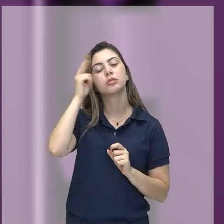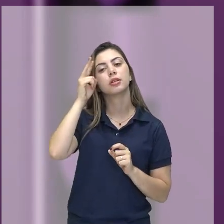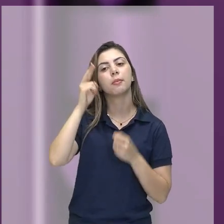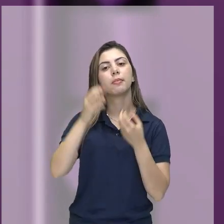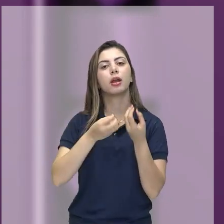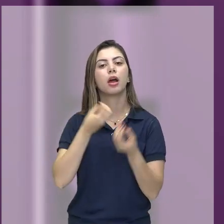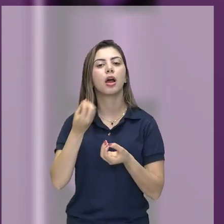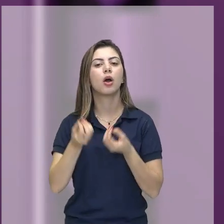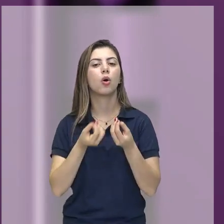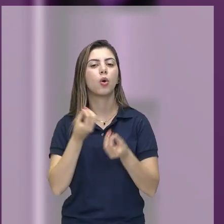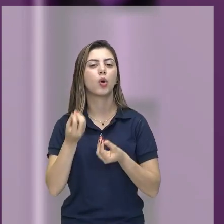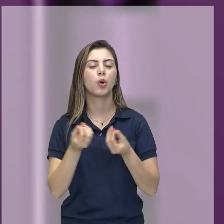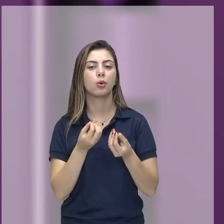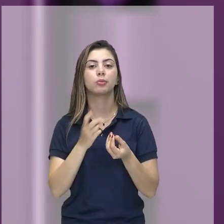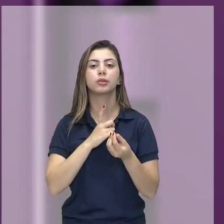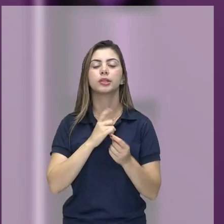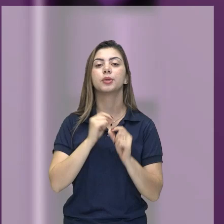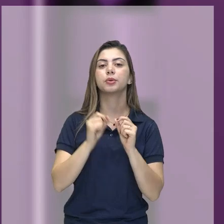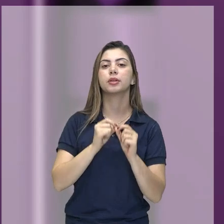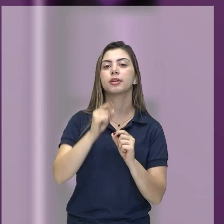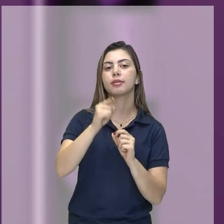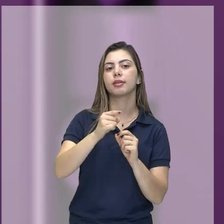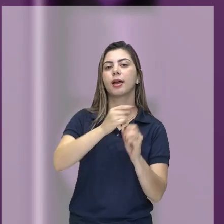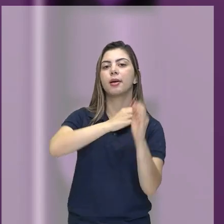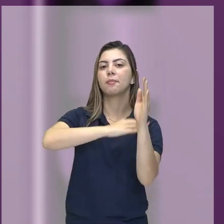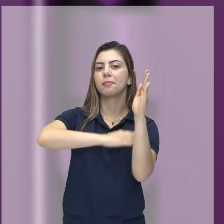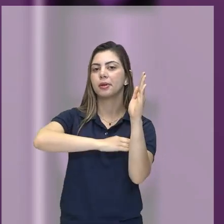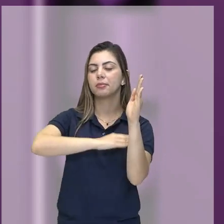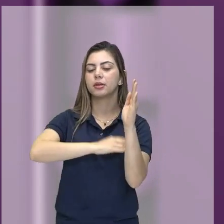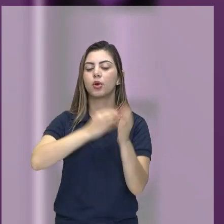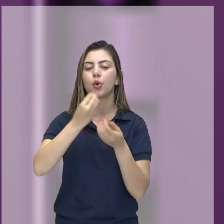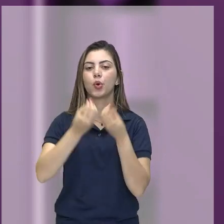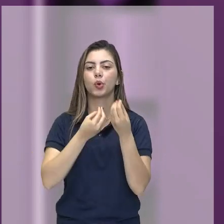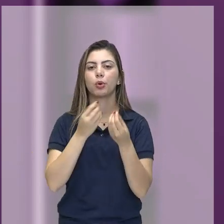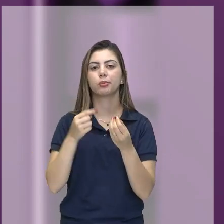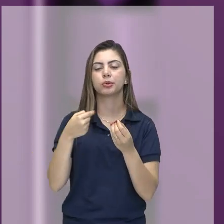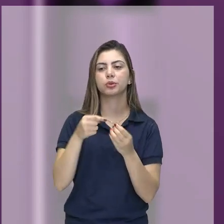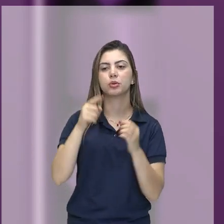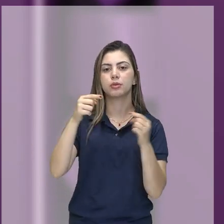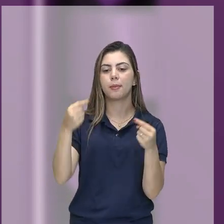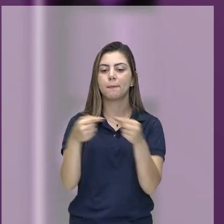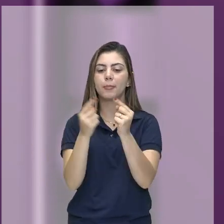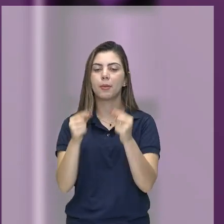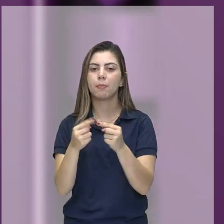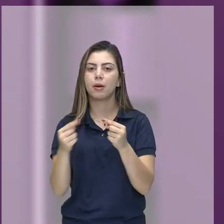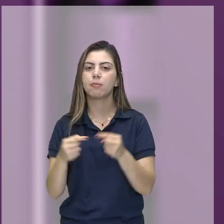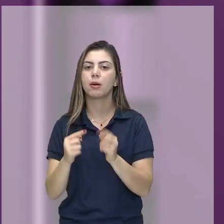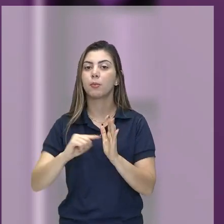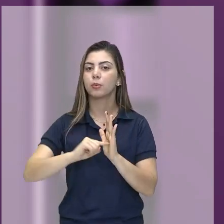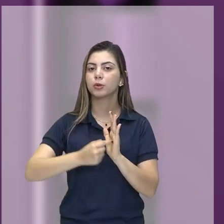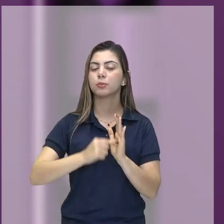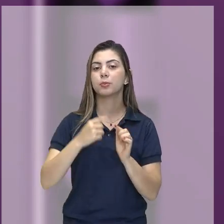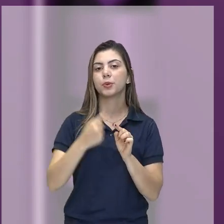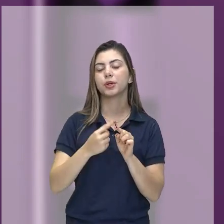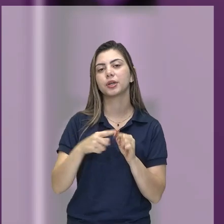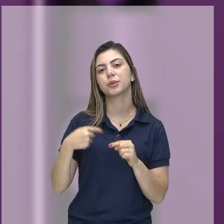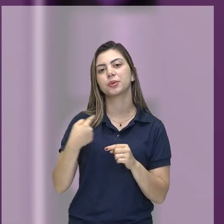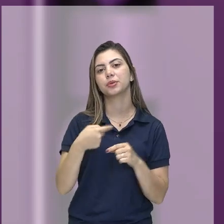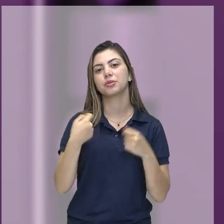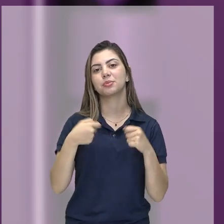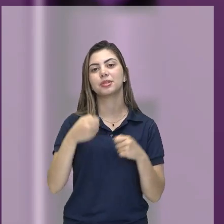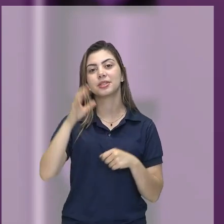funciona, então, o plano cartesiano, como é que a gente escreve, então, os seus pares ordenados, porque nós vamos precisar, tá